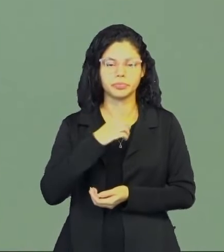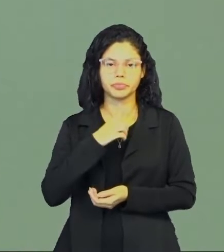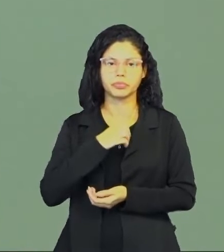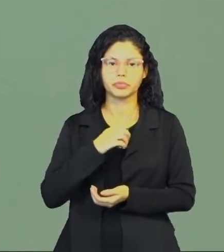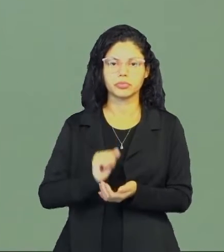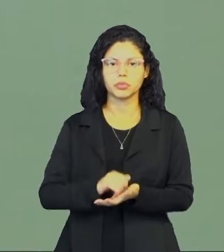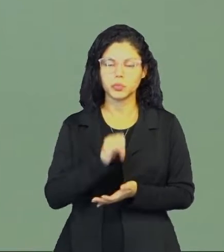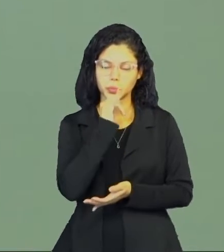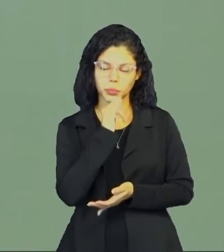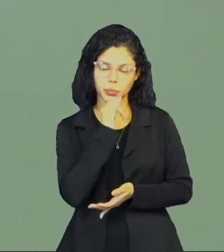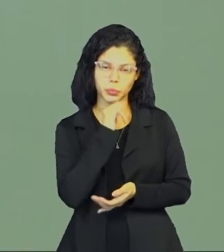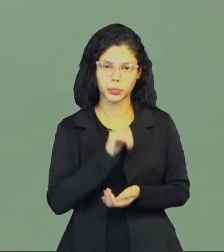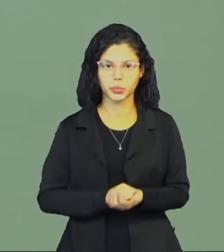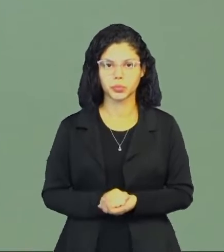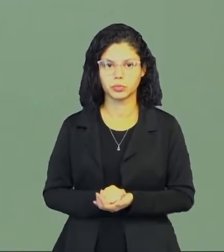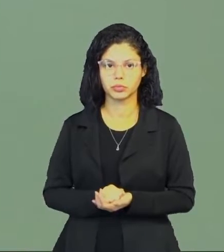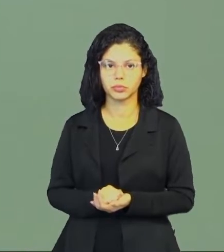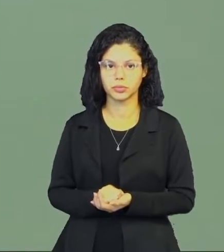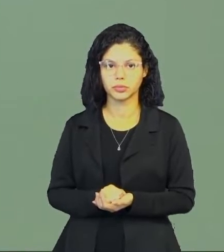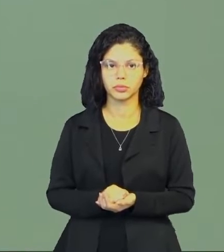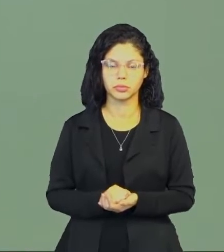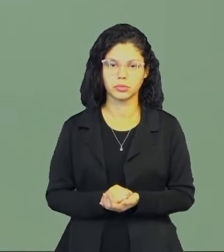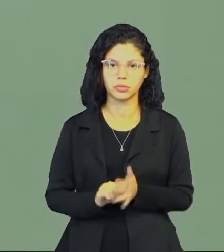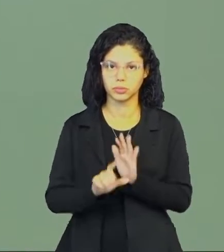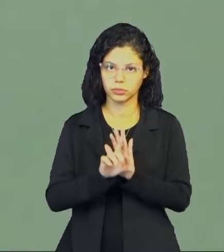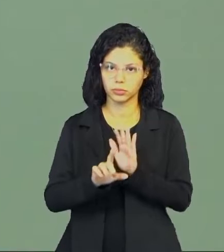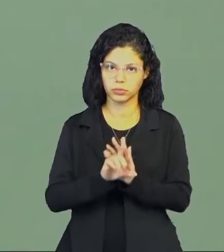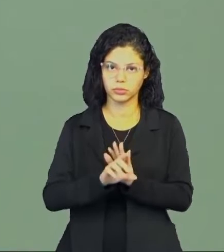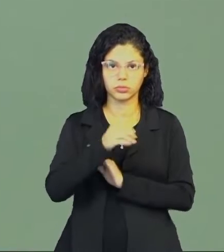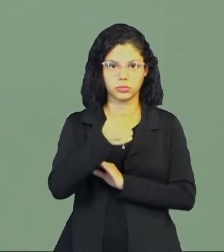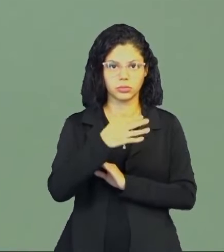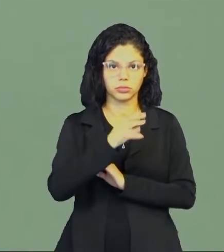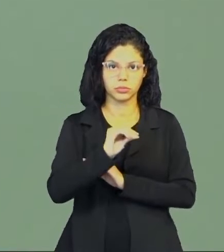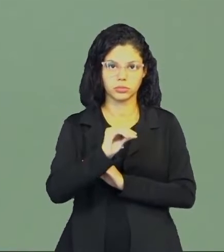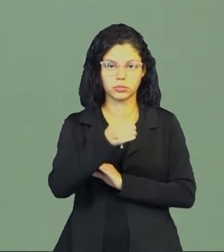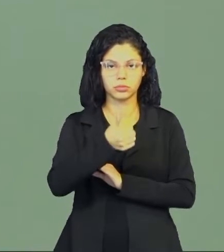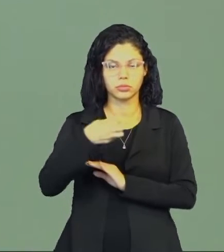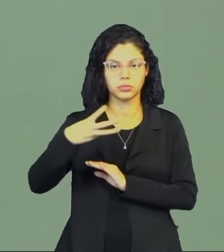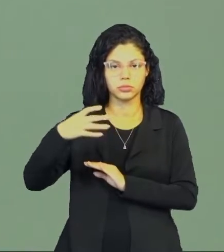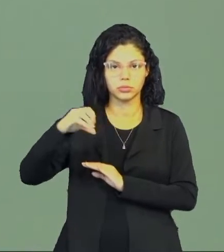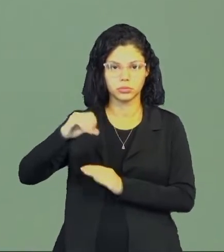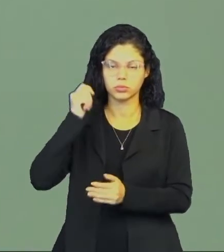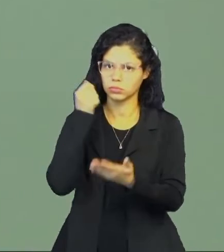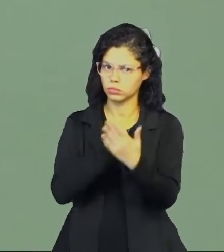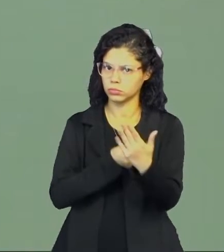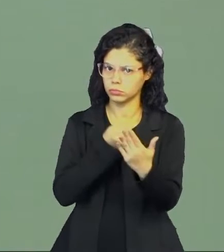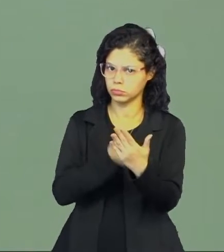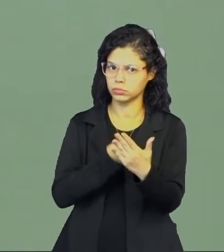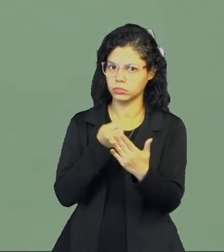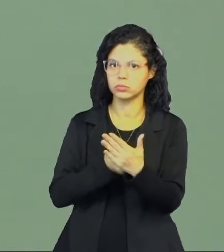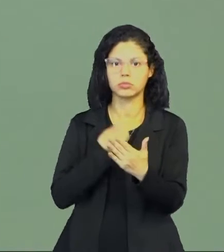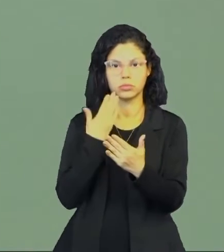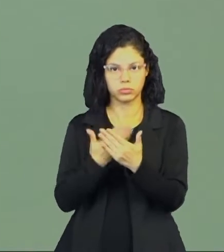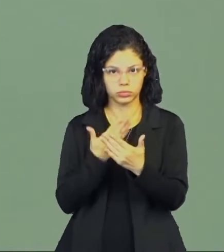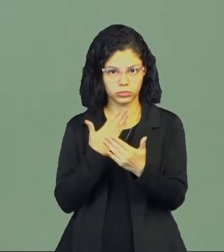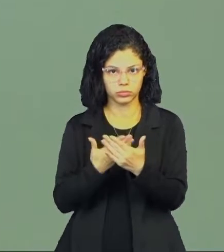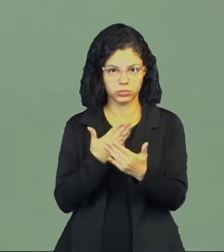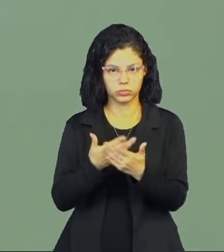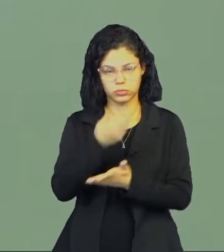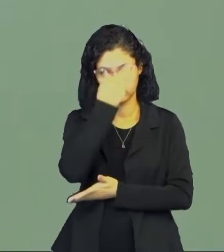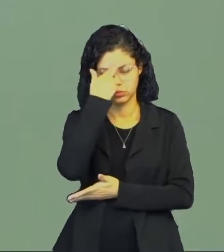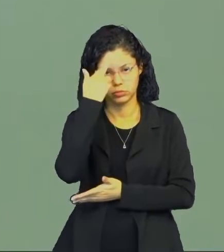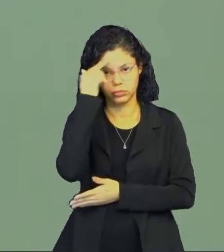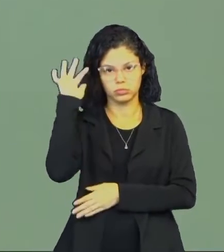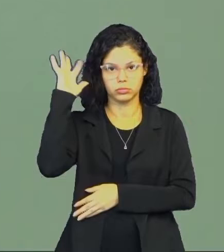aí, por exemplo, com o advento da Lei 10.639, a obrigação de se estudar história